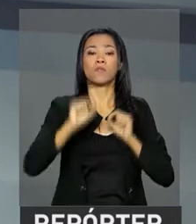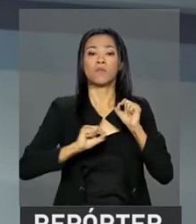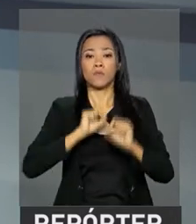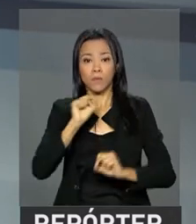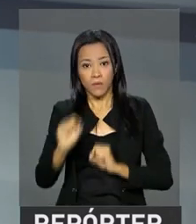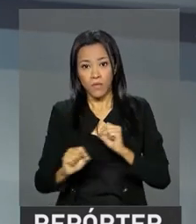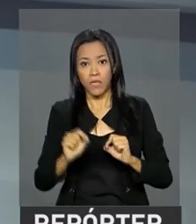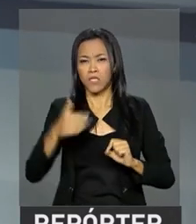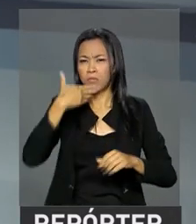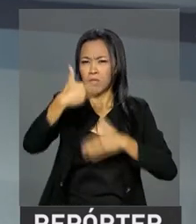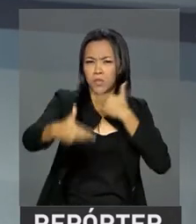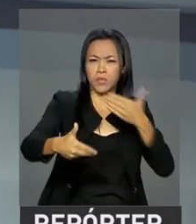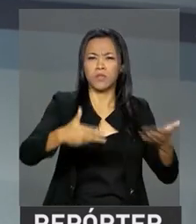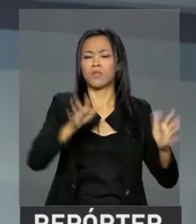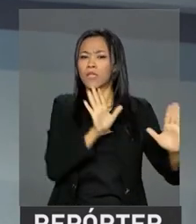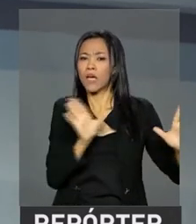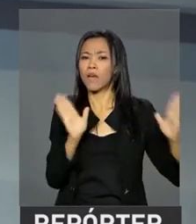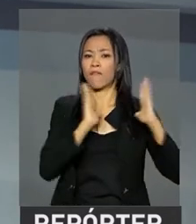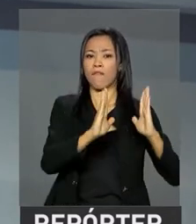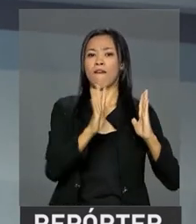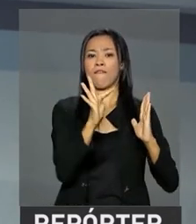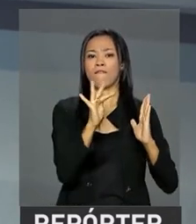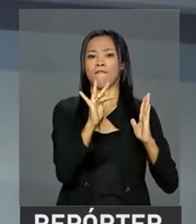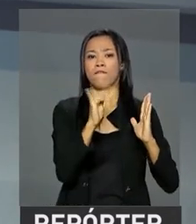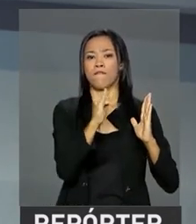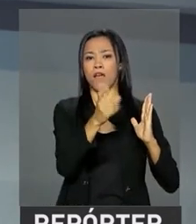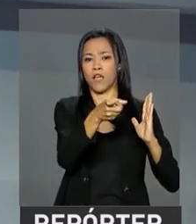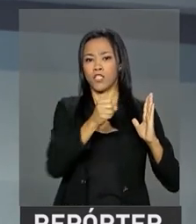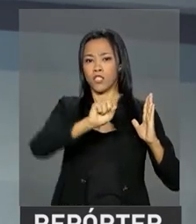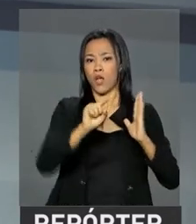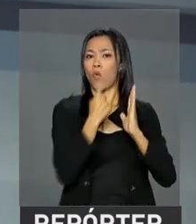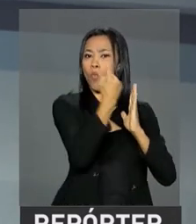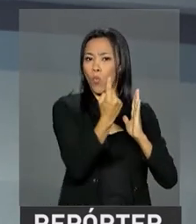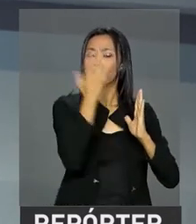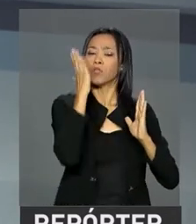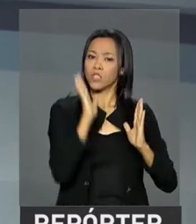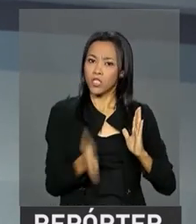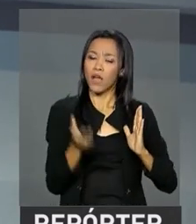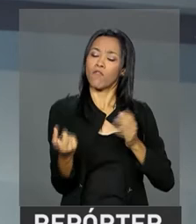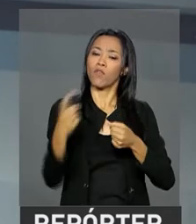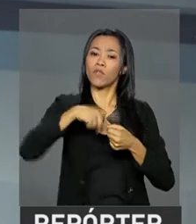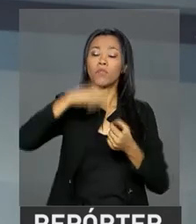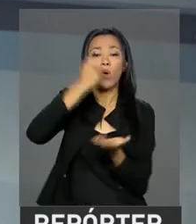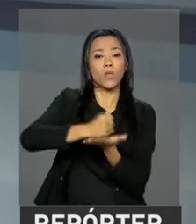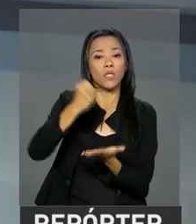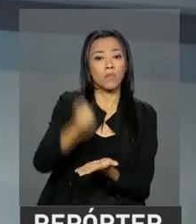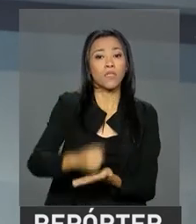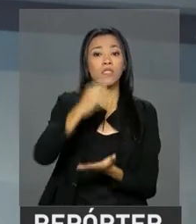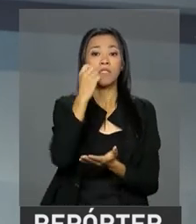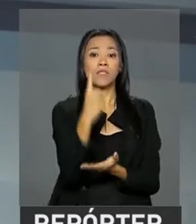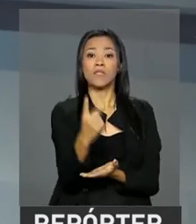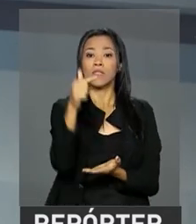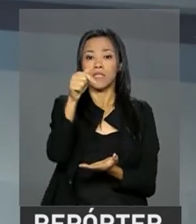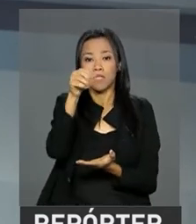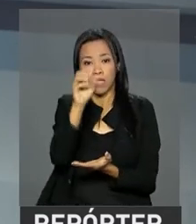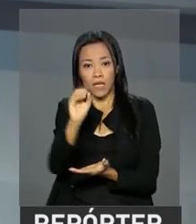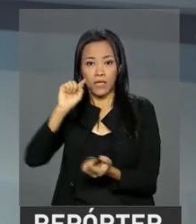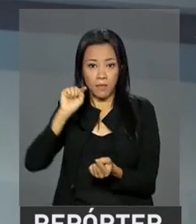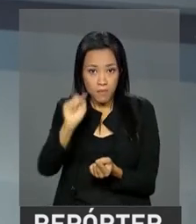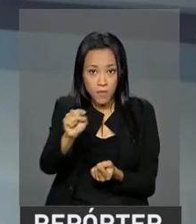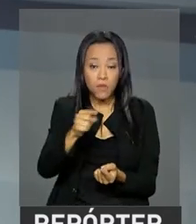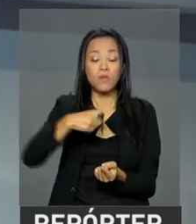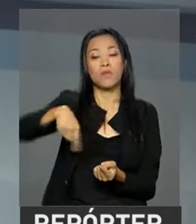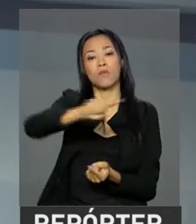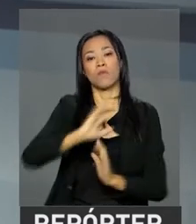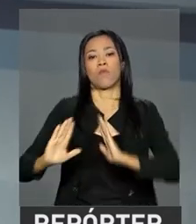de demandas da faixa 1, estamos retomando a contratação de 170 mil unidades da faixa